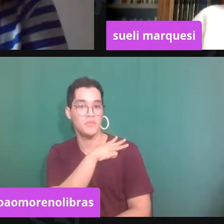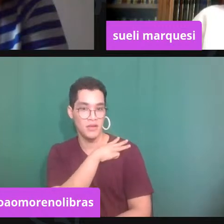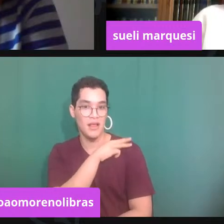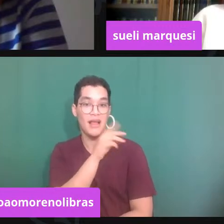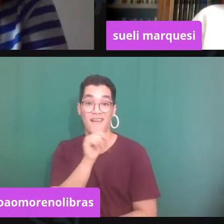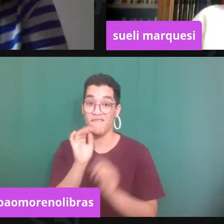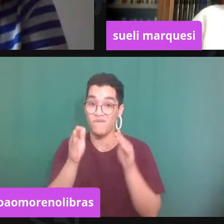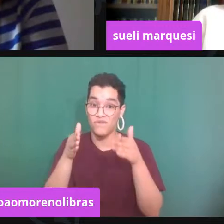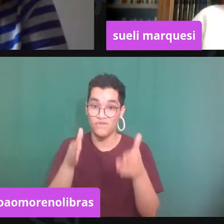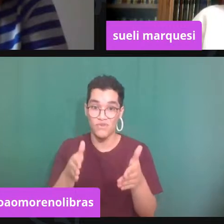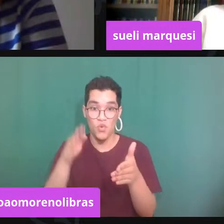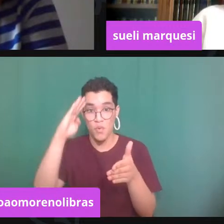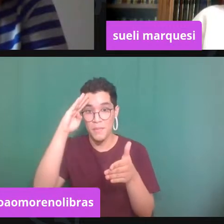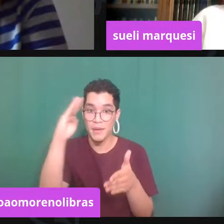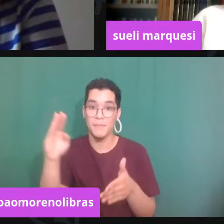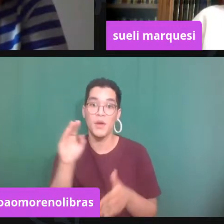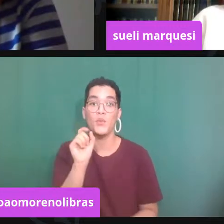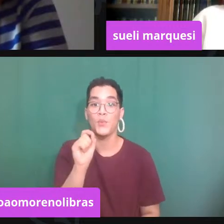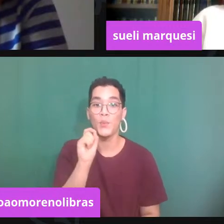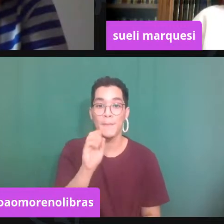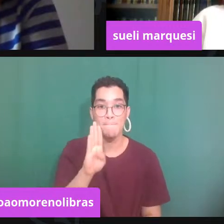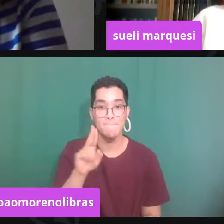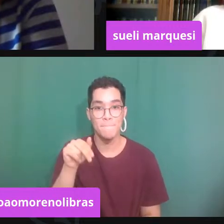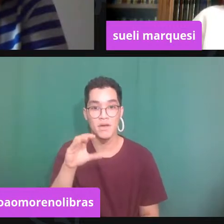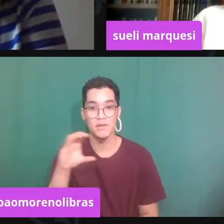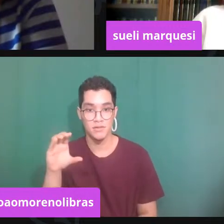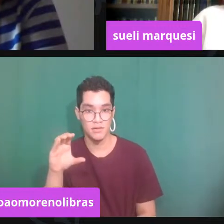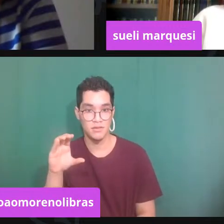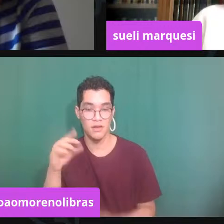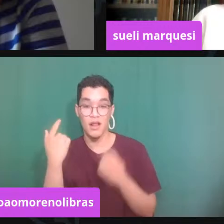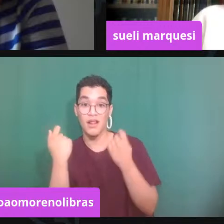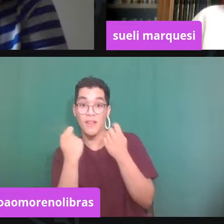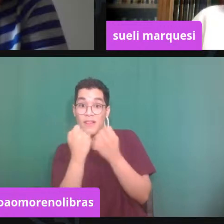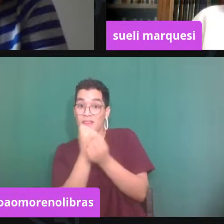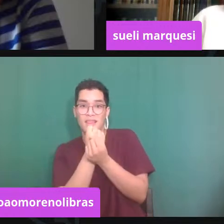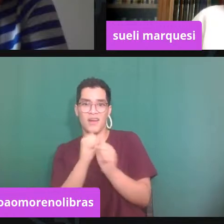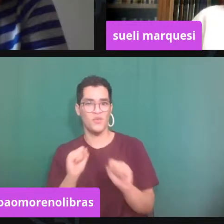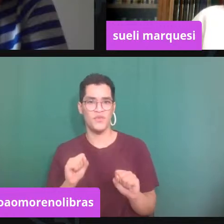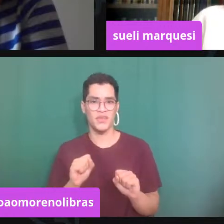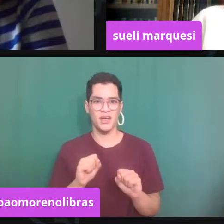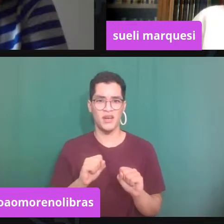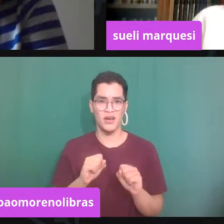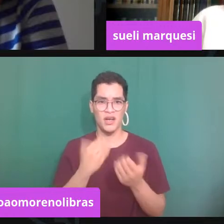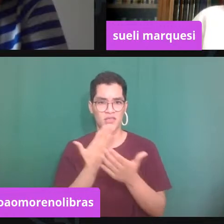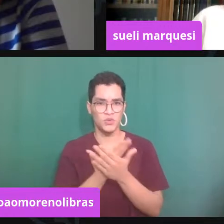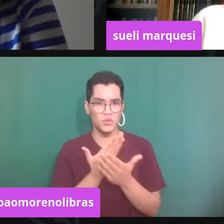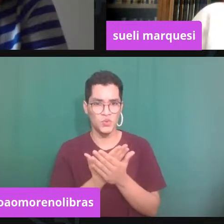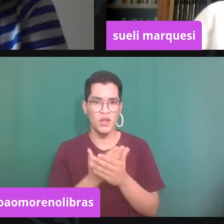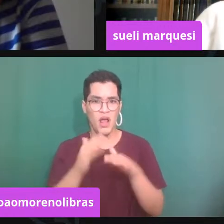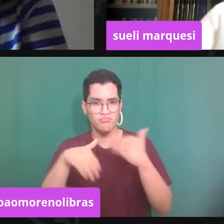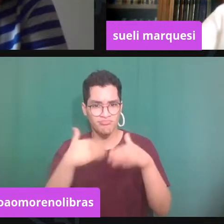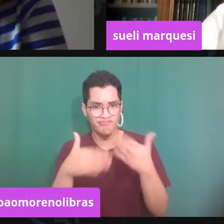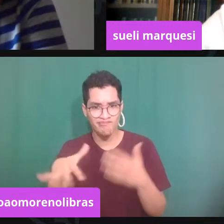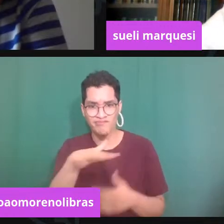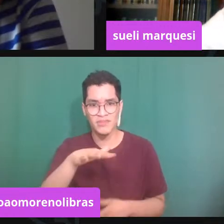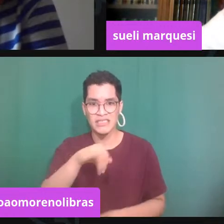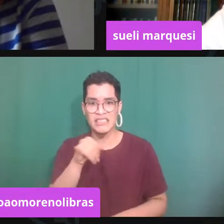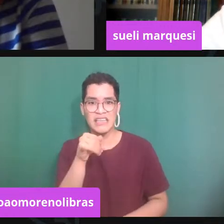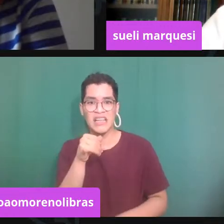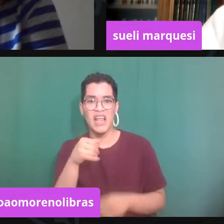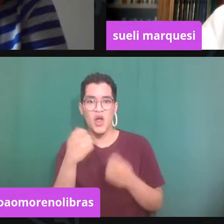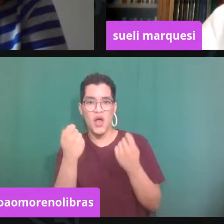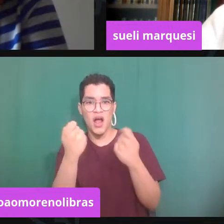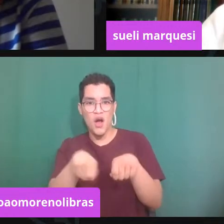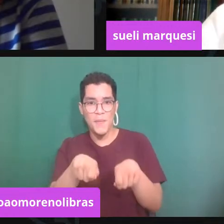BNCC. Não dá para fazer hoje nenhum estudo sem conhecer bem as competências e habilidades que a